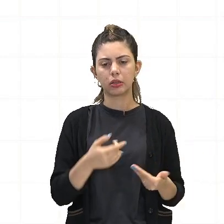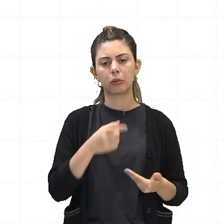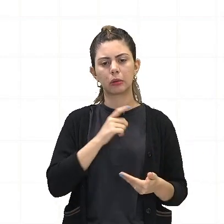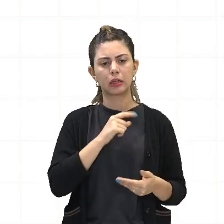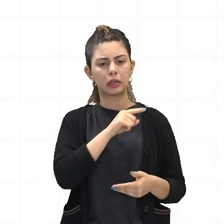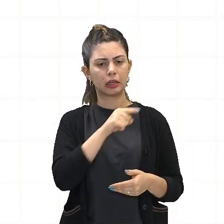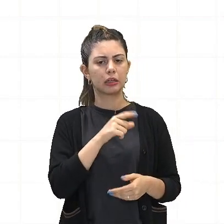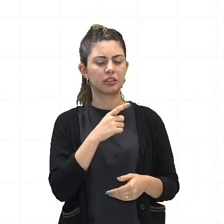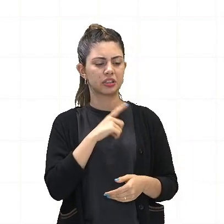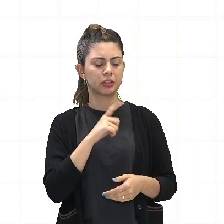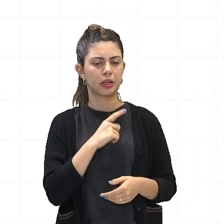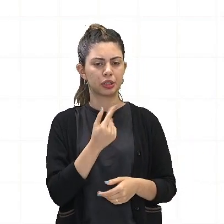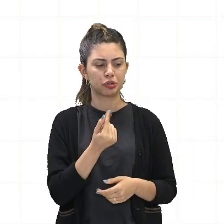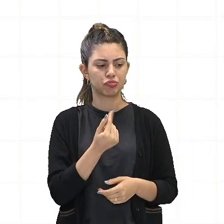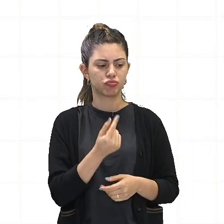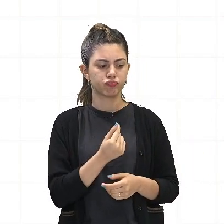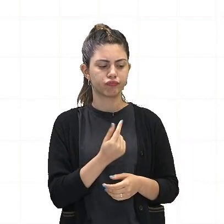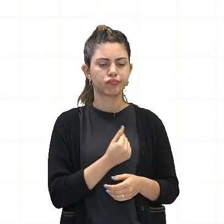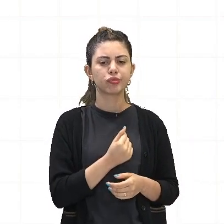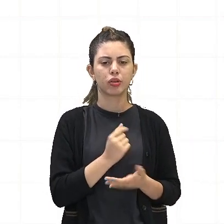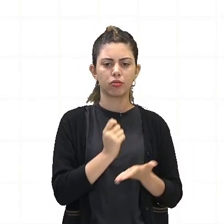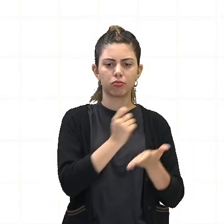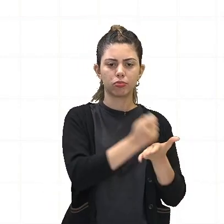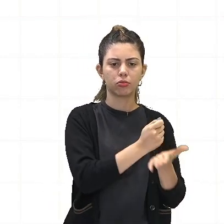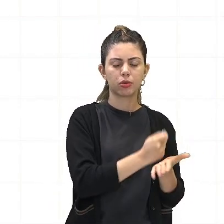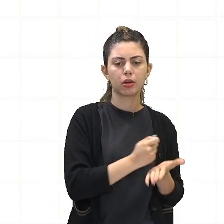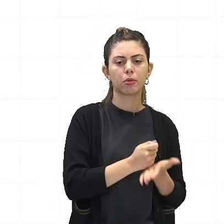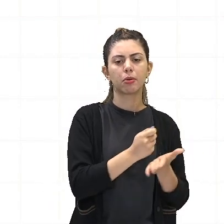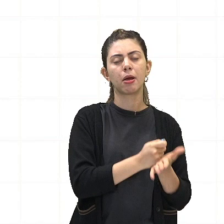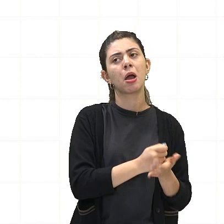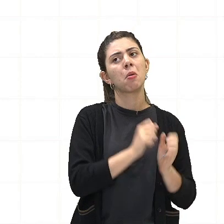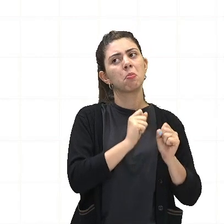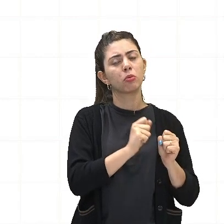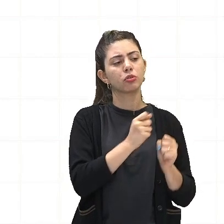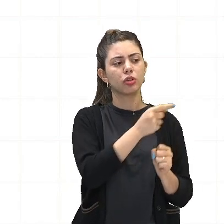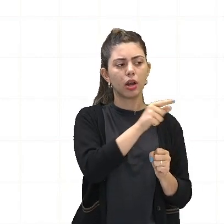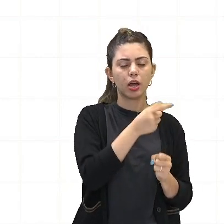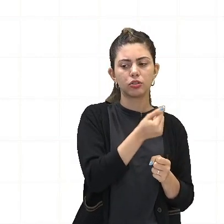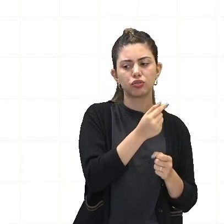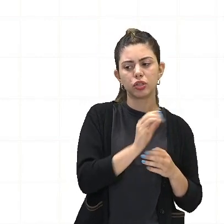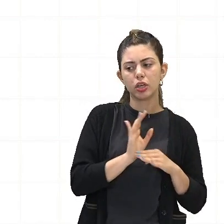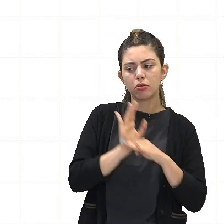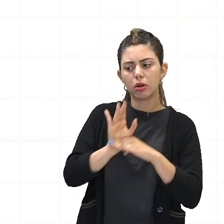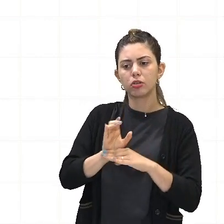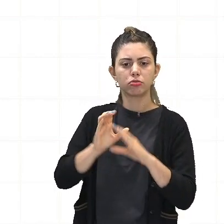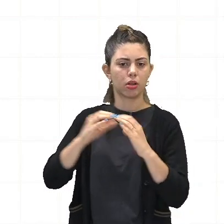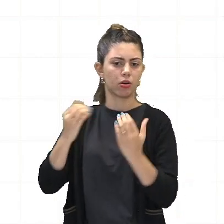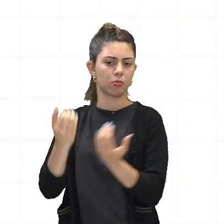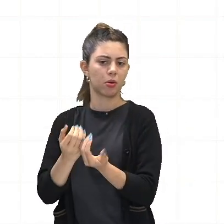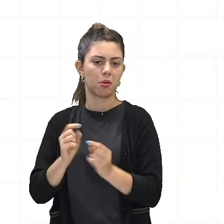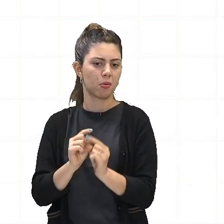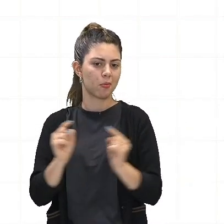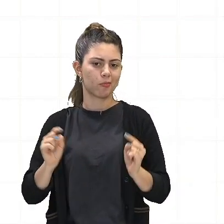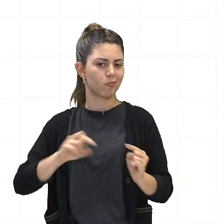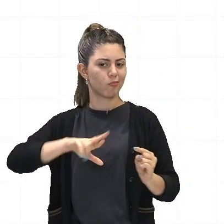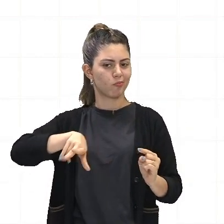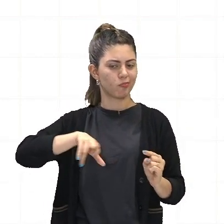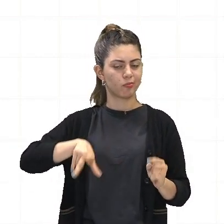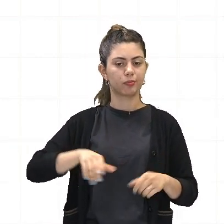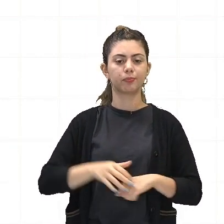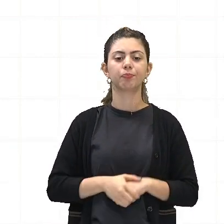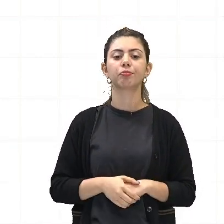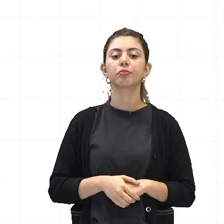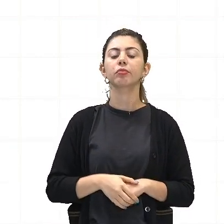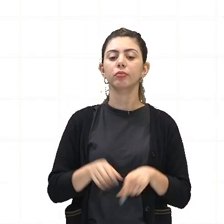ser uma prática contestada pela igreja, pelos reformadores, a Igreja Católica.